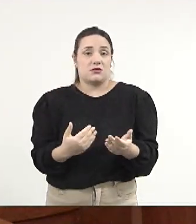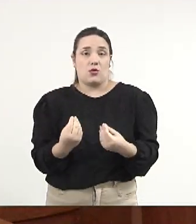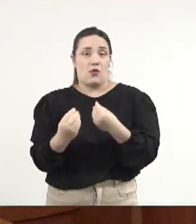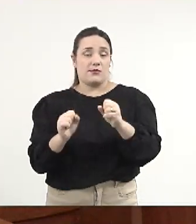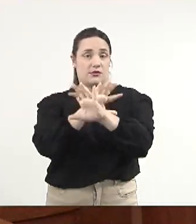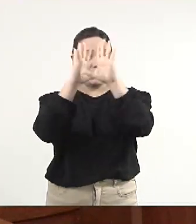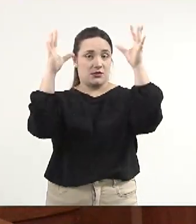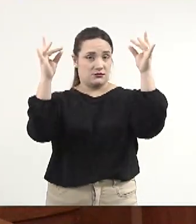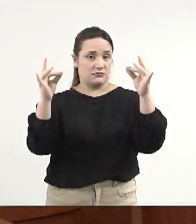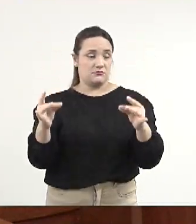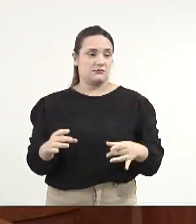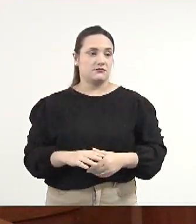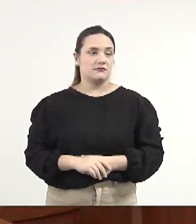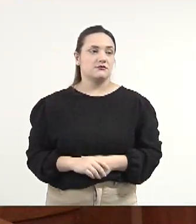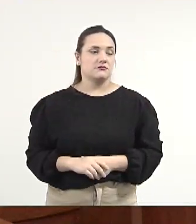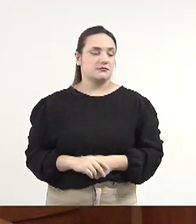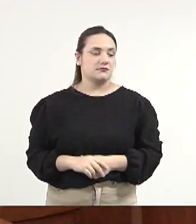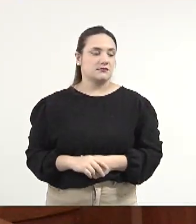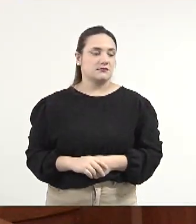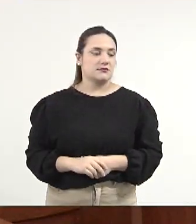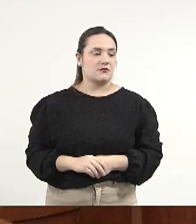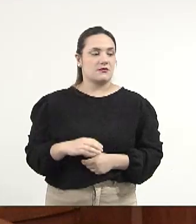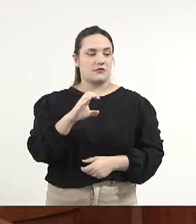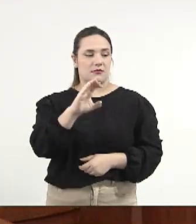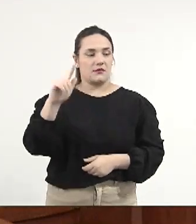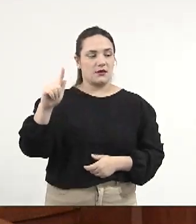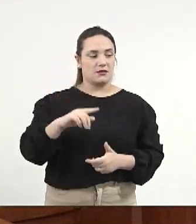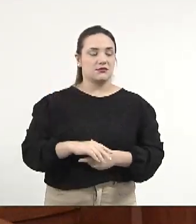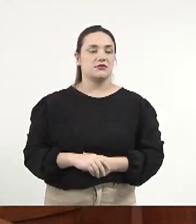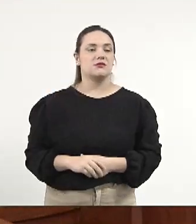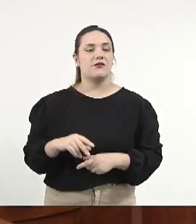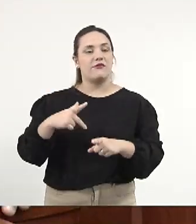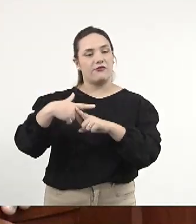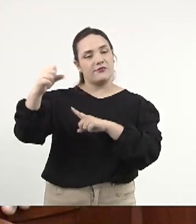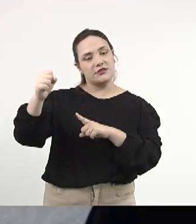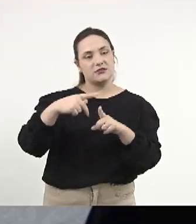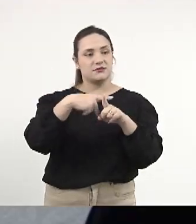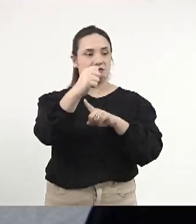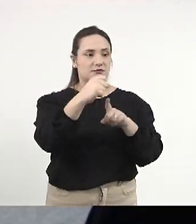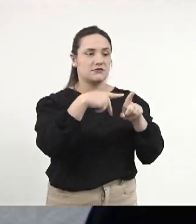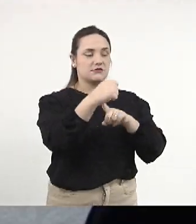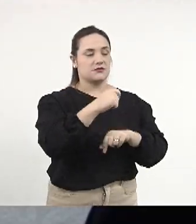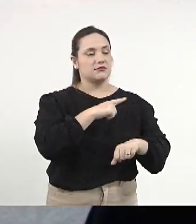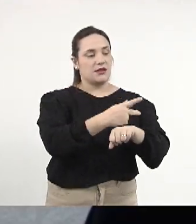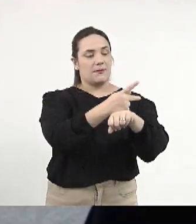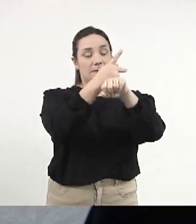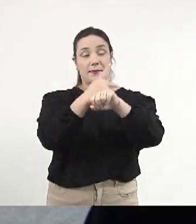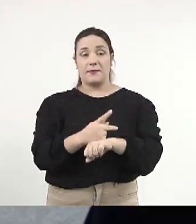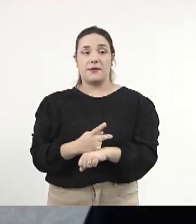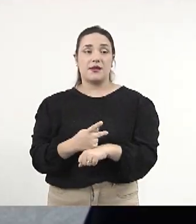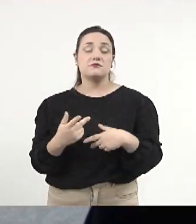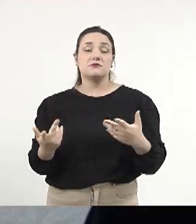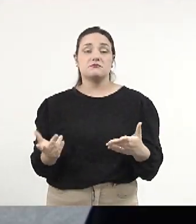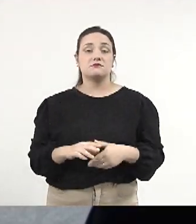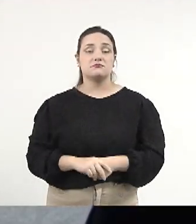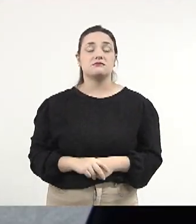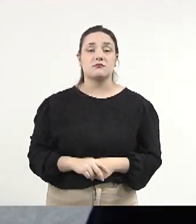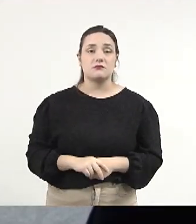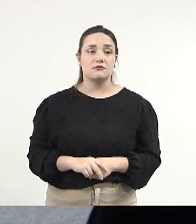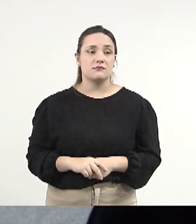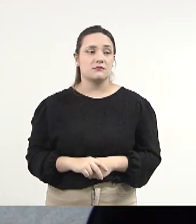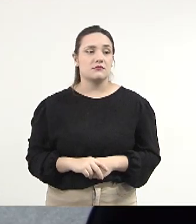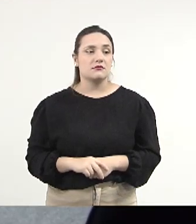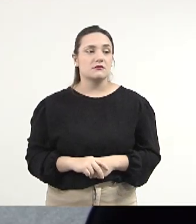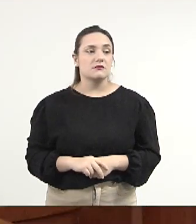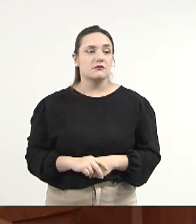é? Campo Grande agora é campeã disso, tá? Ganhou prêmio não sei das quantas.